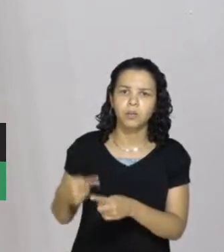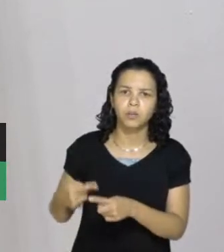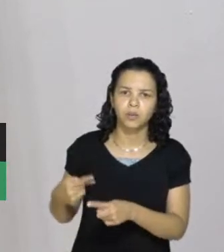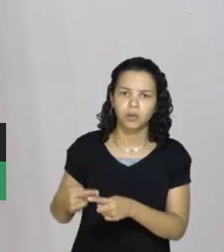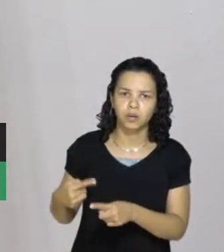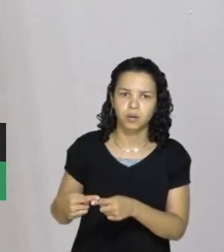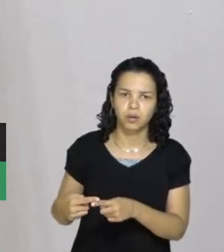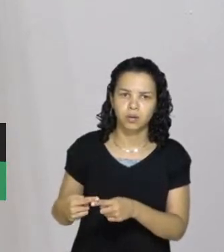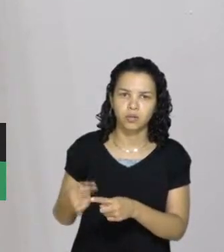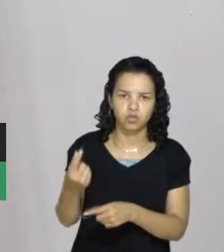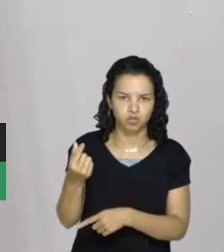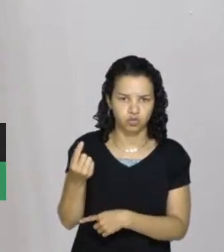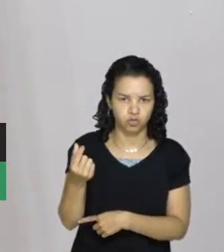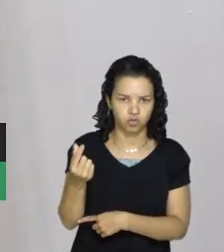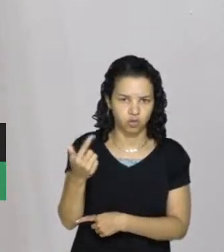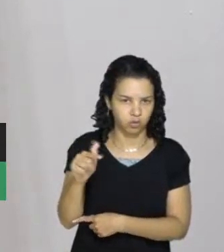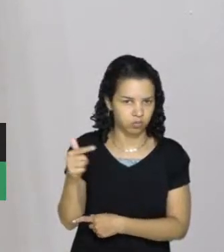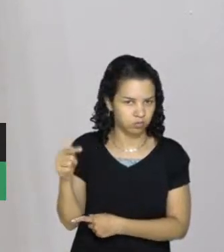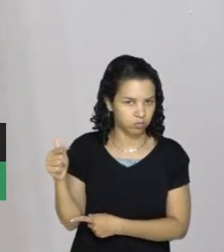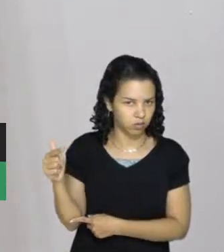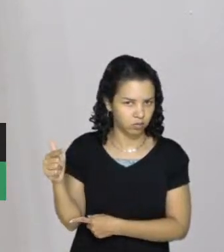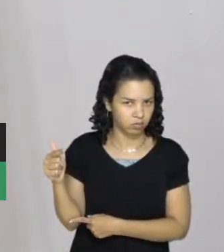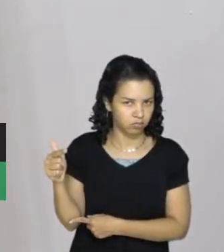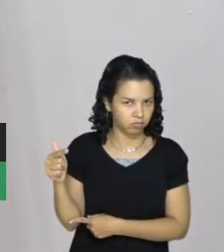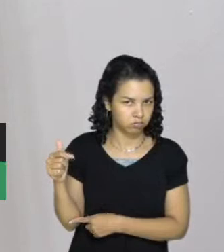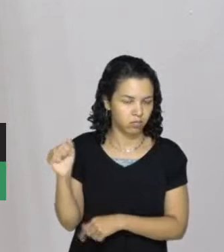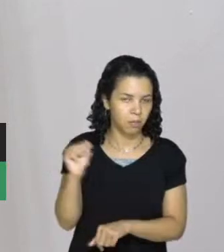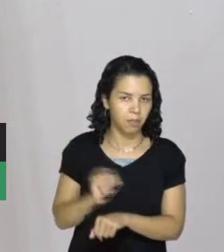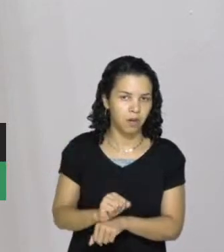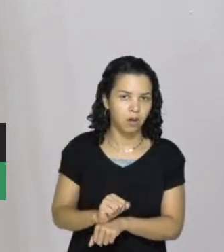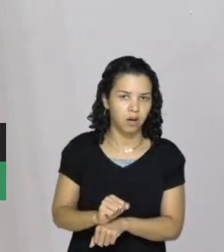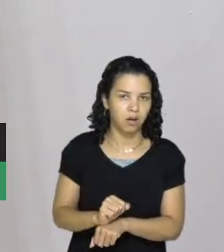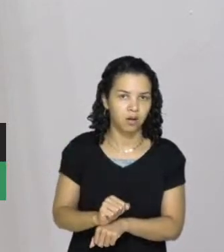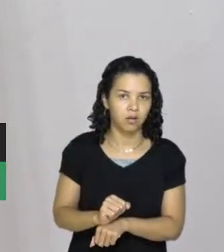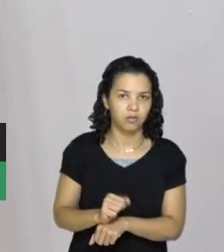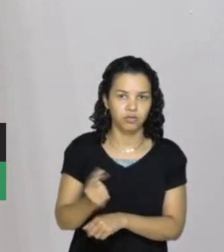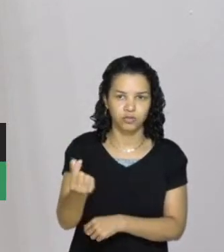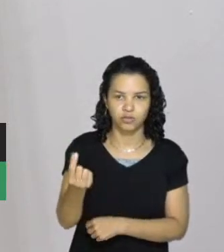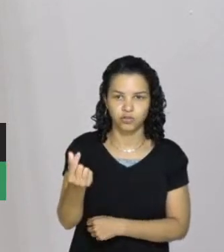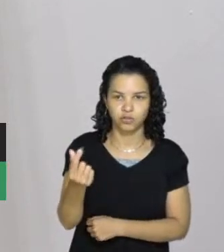dinheiro? Por que suspenderam os pagamentos? Porque já não tinha dinheiro.